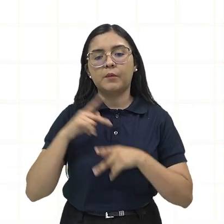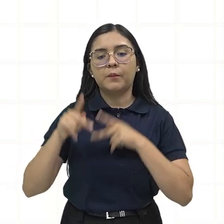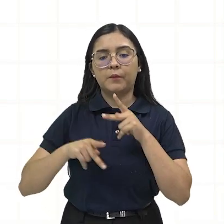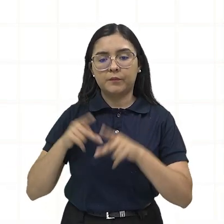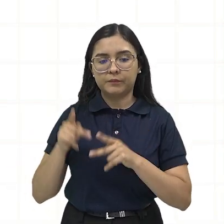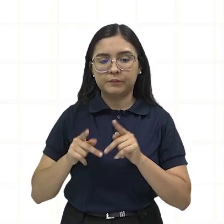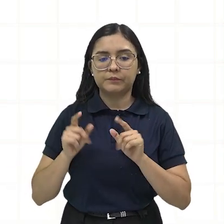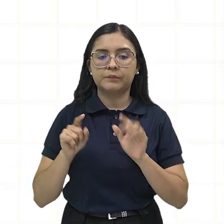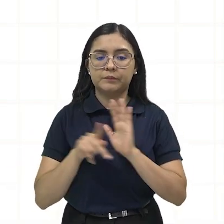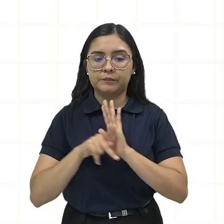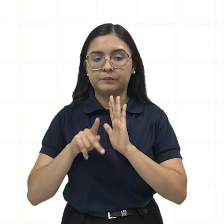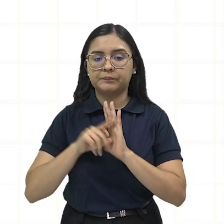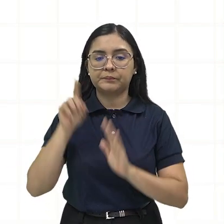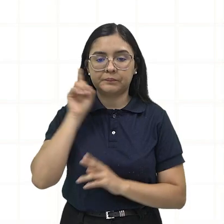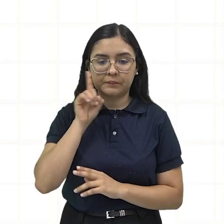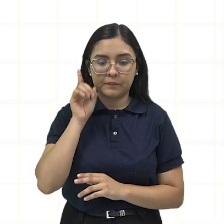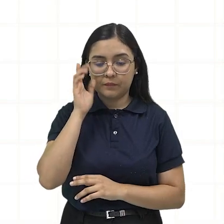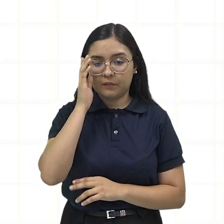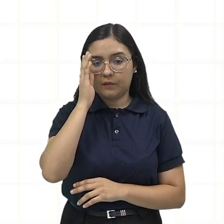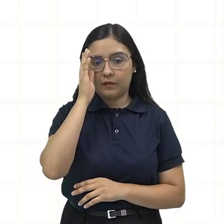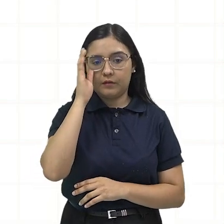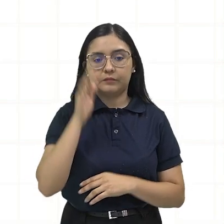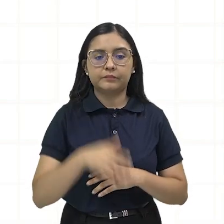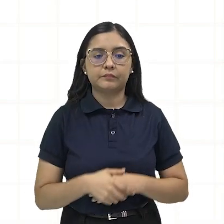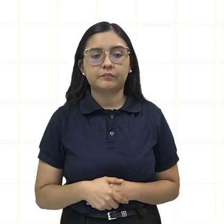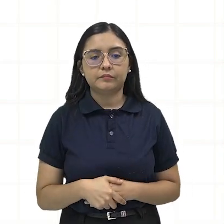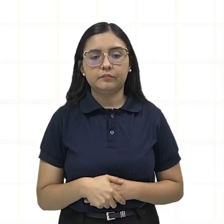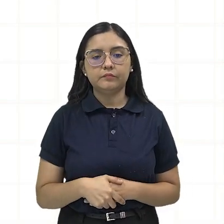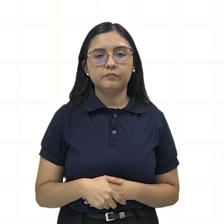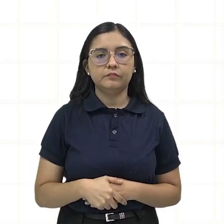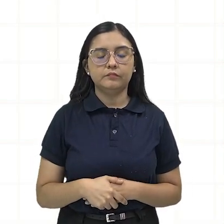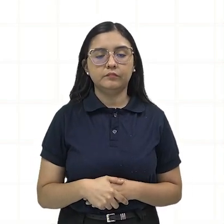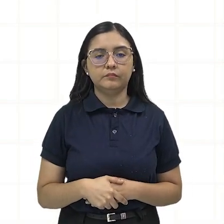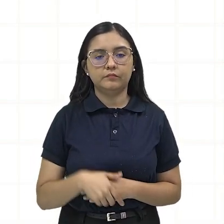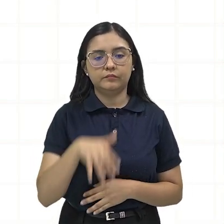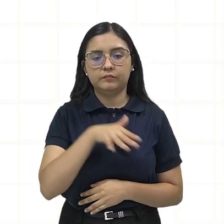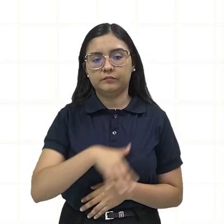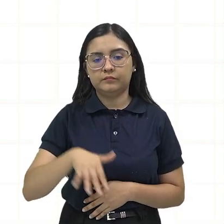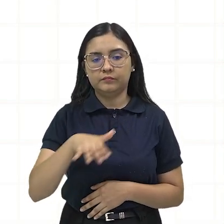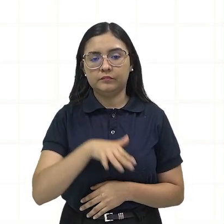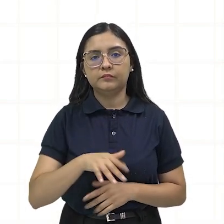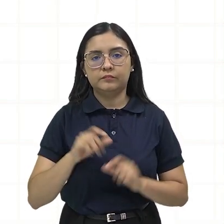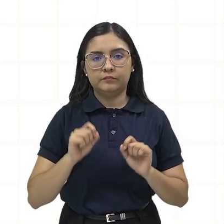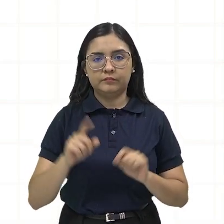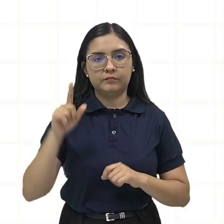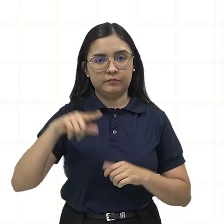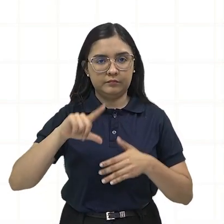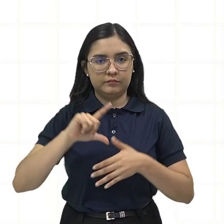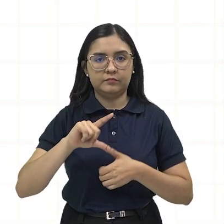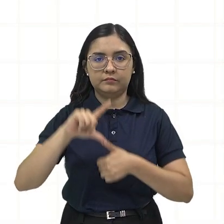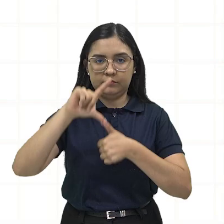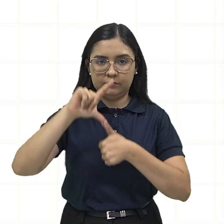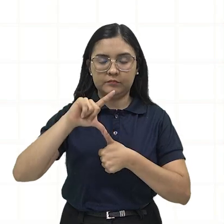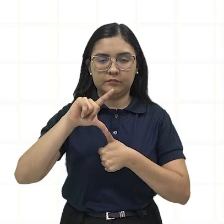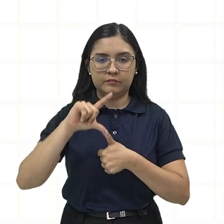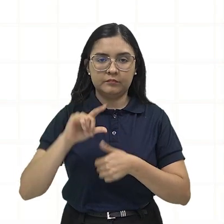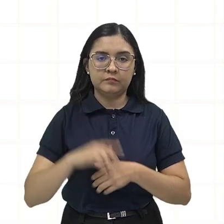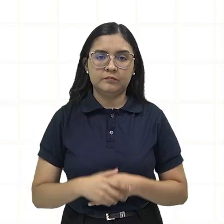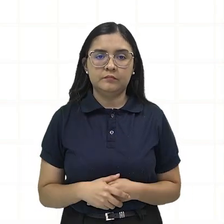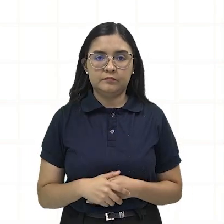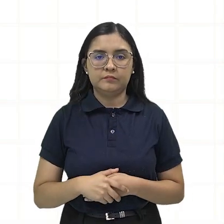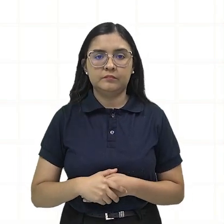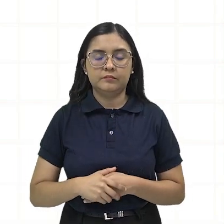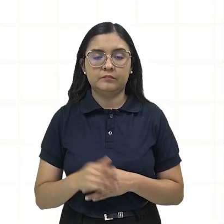estadunidenses. Vamos lá. Território selvagem era como a América Latina era visto pelos estadunidenses,